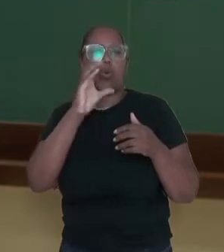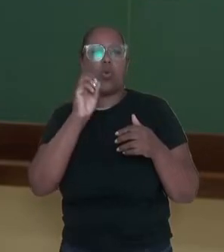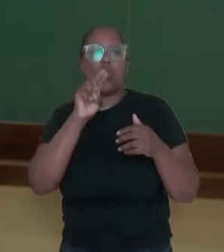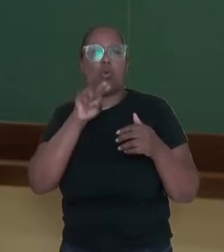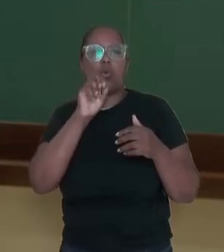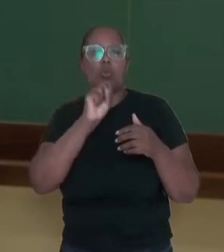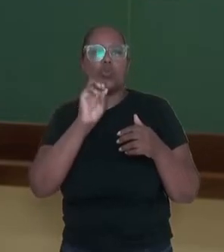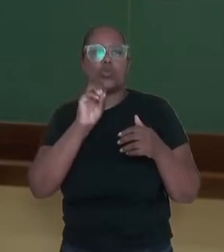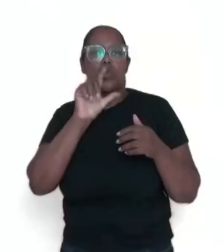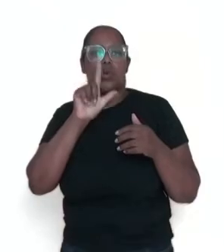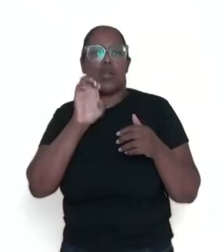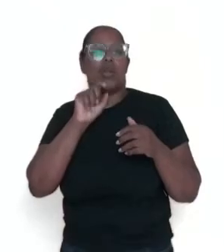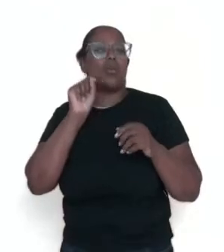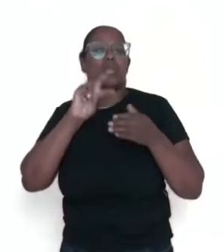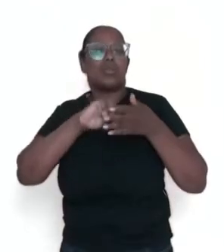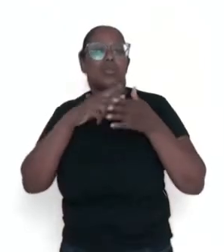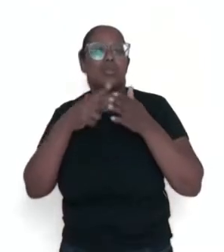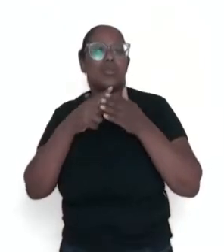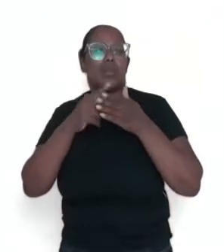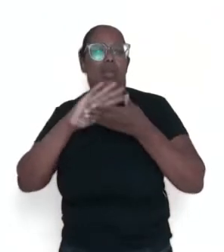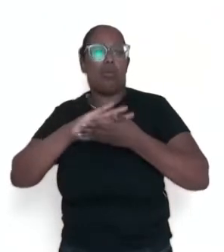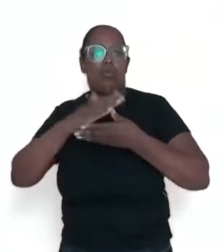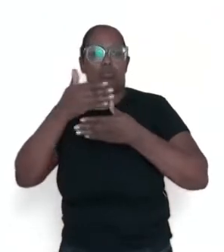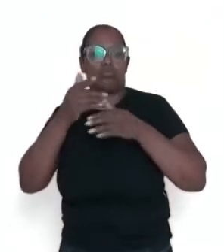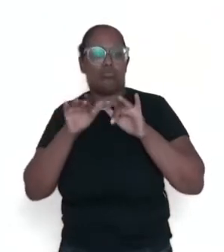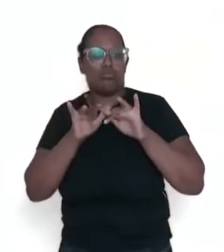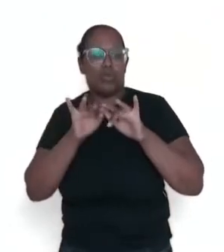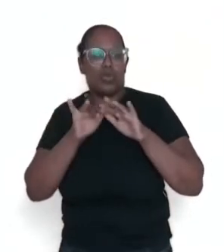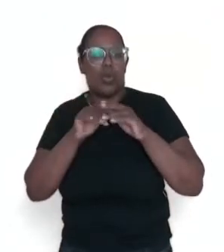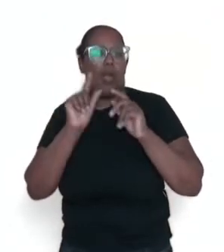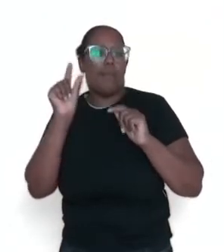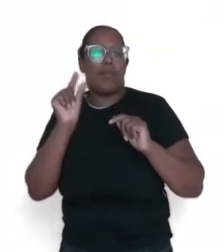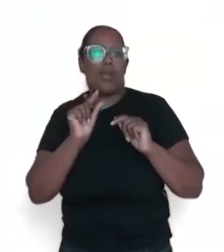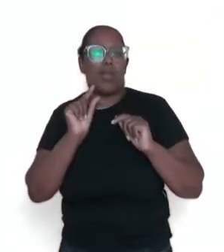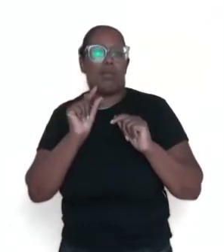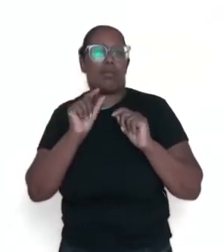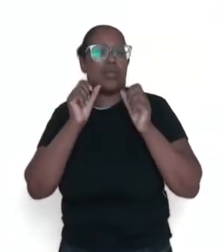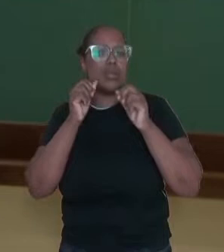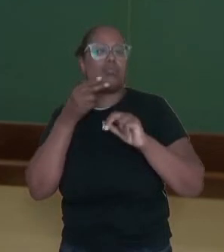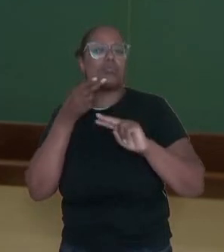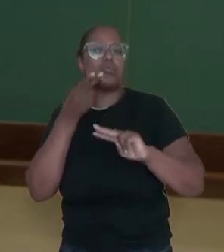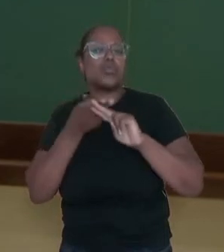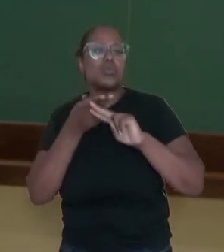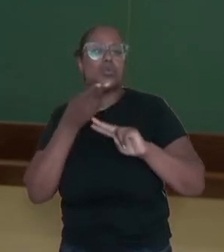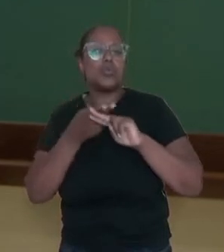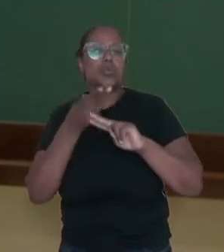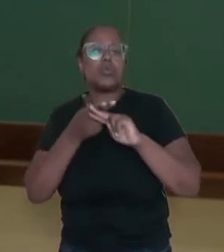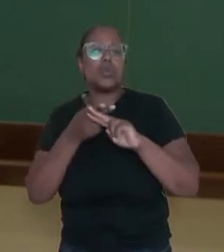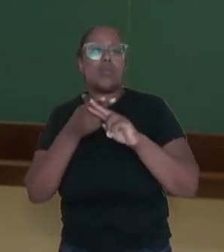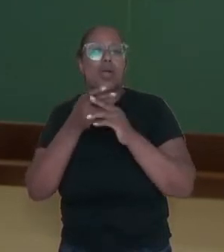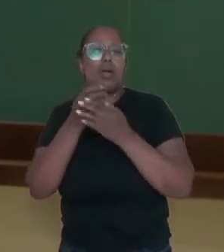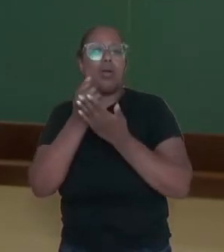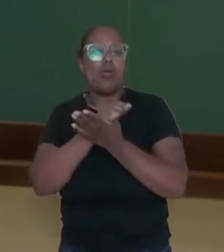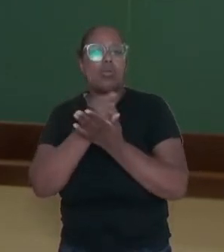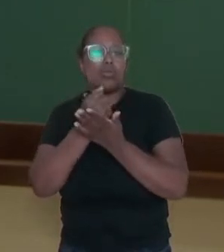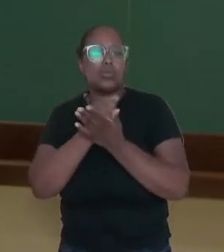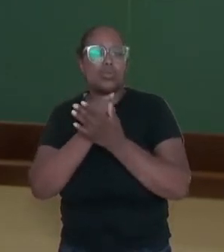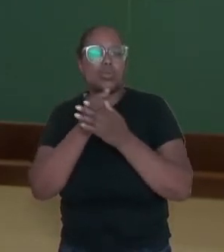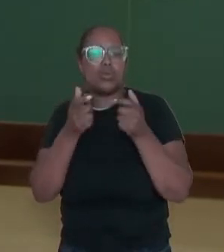é um computador pequeno que serve basicamente para jogar videogame, né? Ele tem essa função